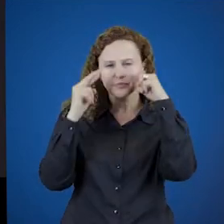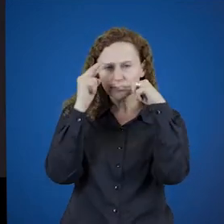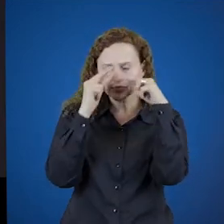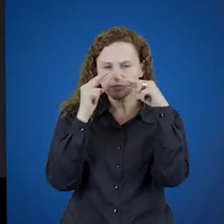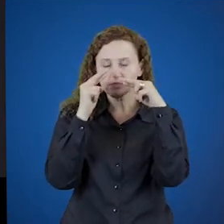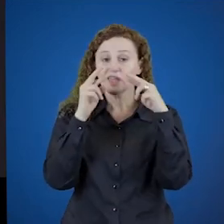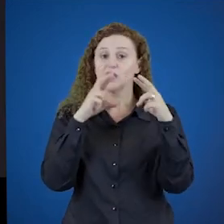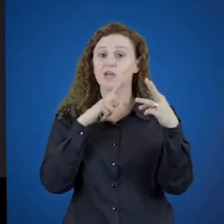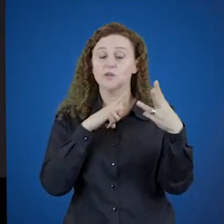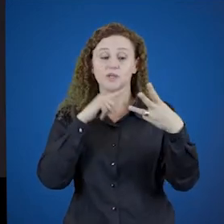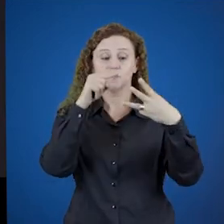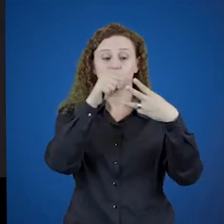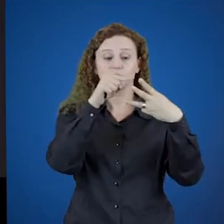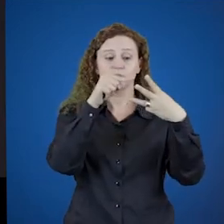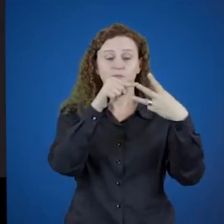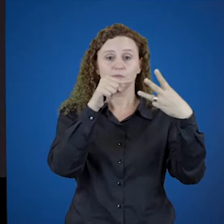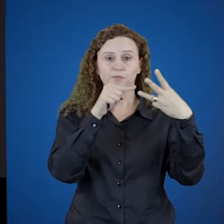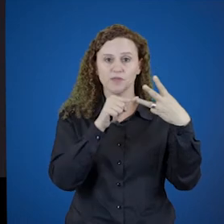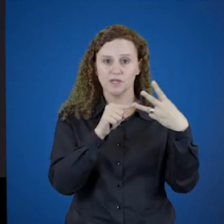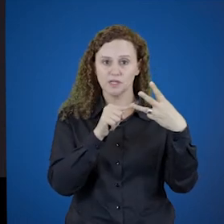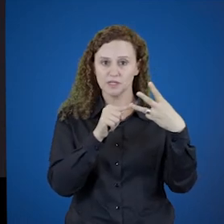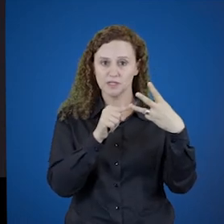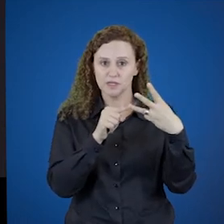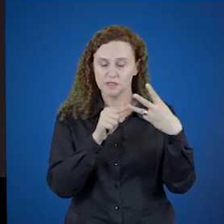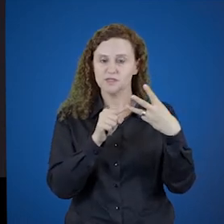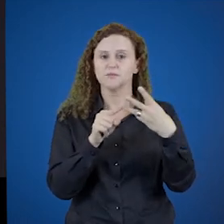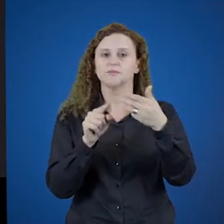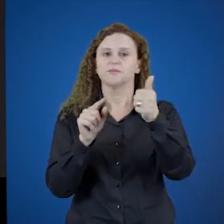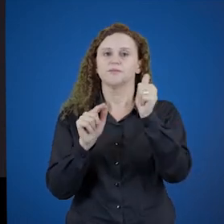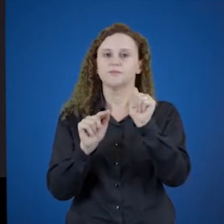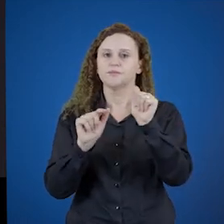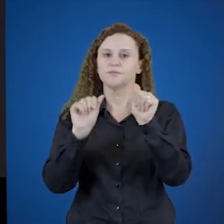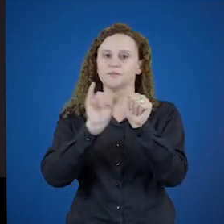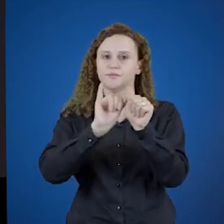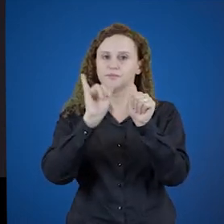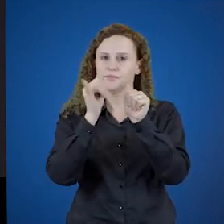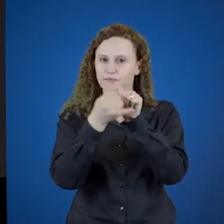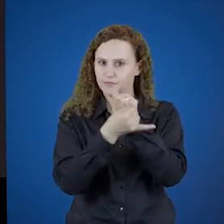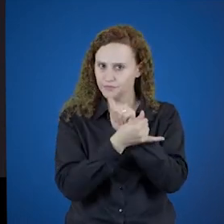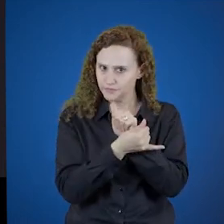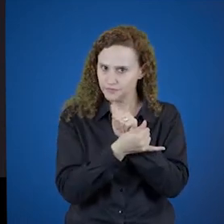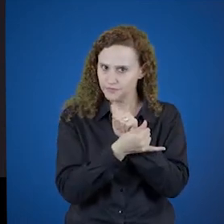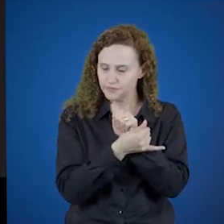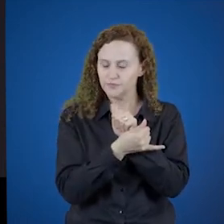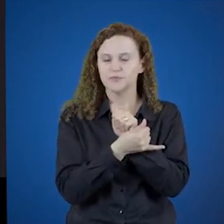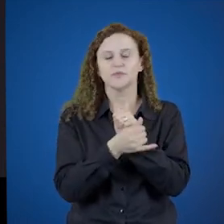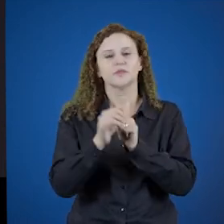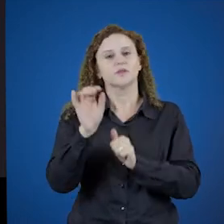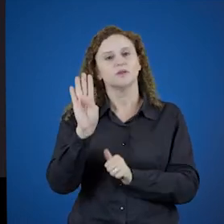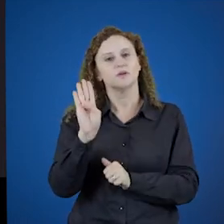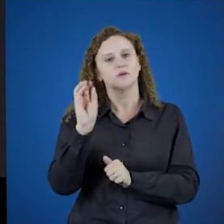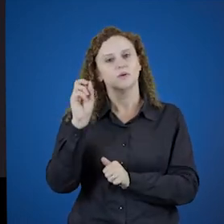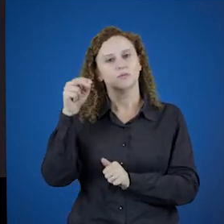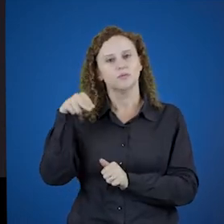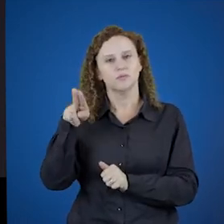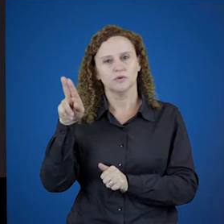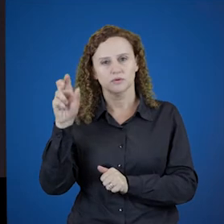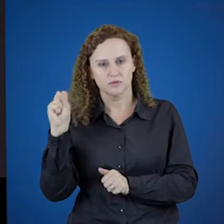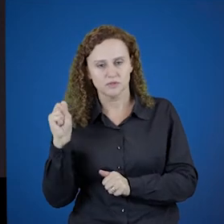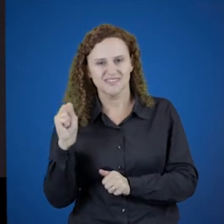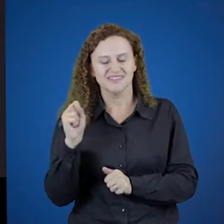e observe então que eu tenho as três formas do adjetivo bônus para o feminino